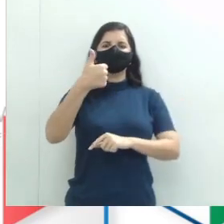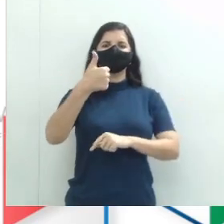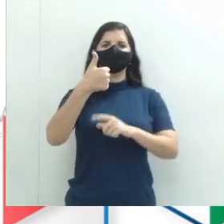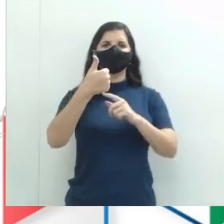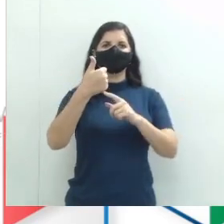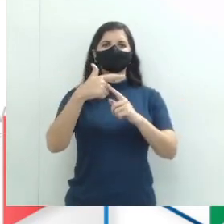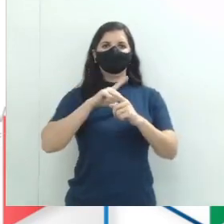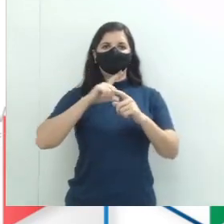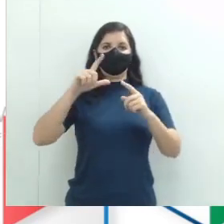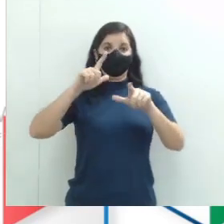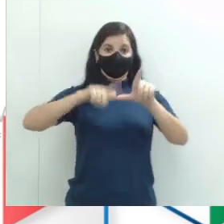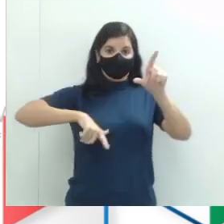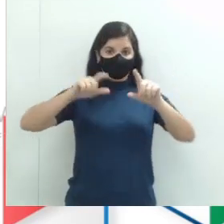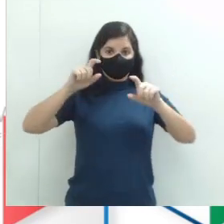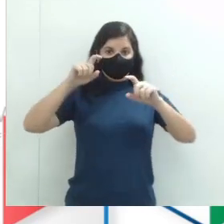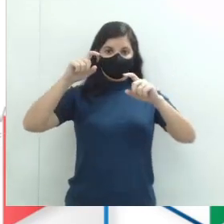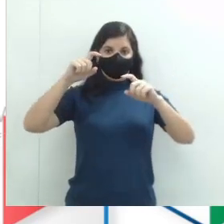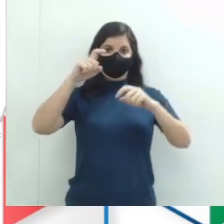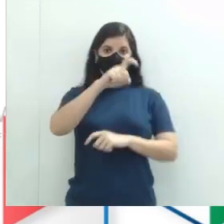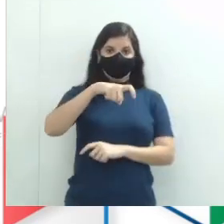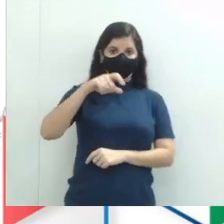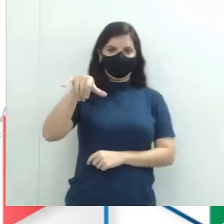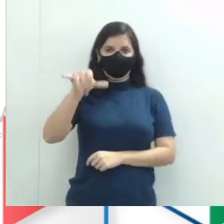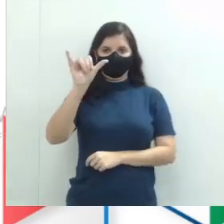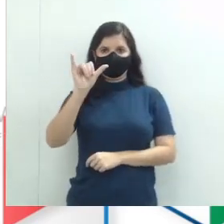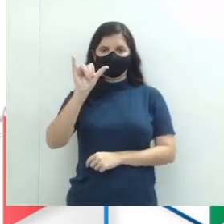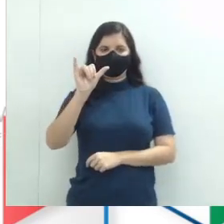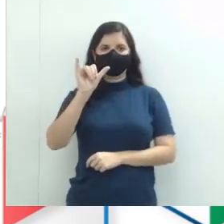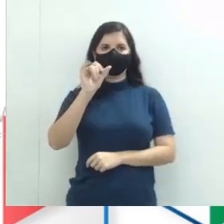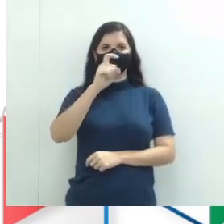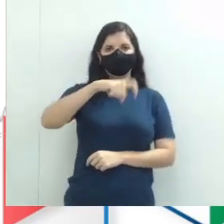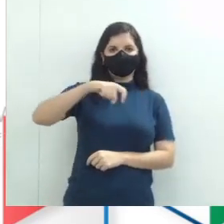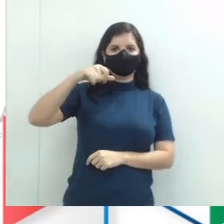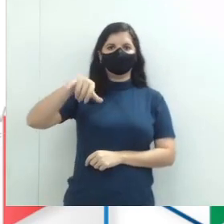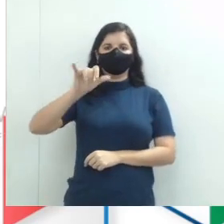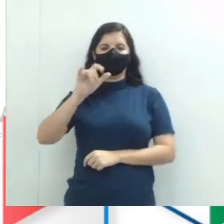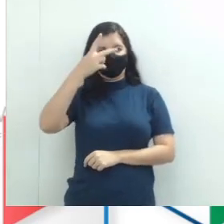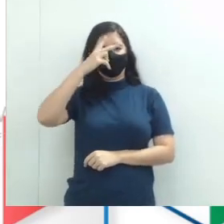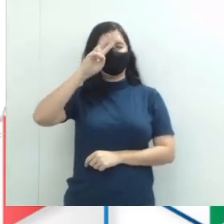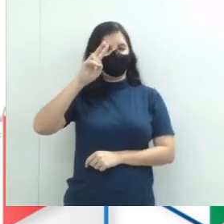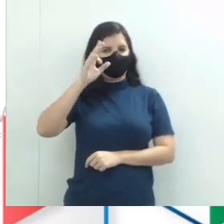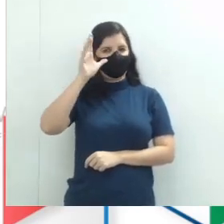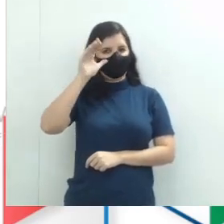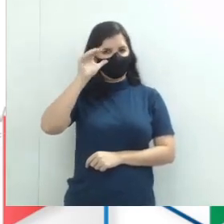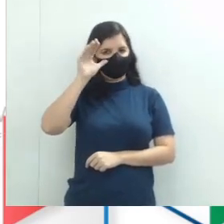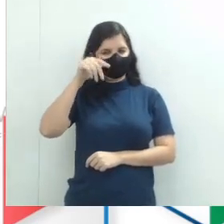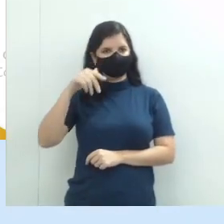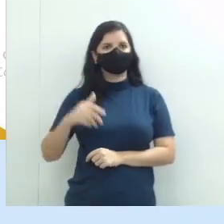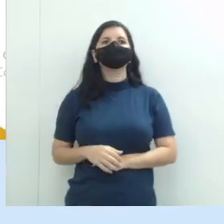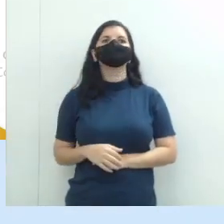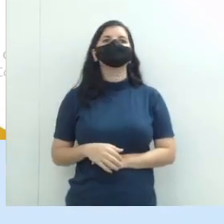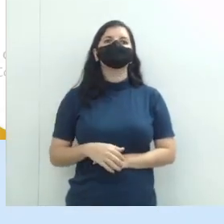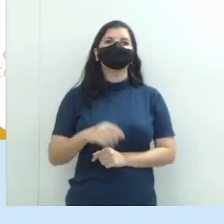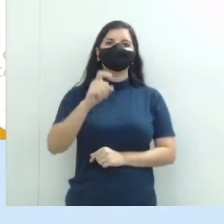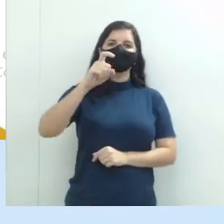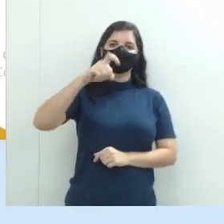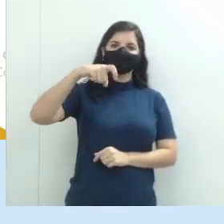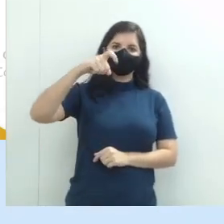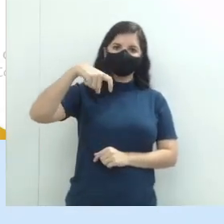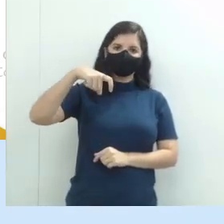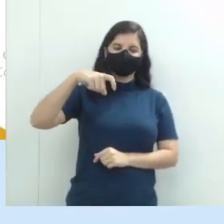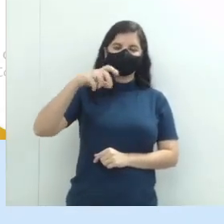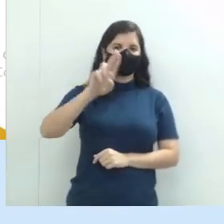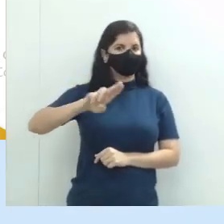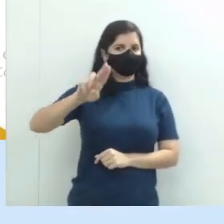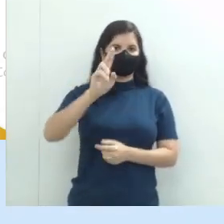duas incógnitas, x e y. Vou lembrar para vocês uma curiosidade, tá bom? X. E a gente